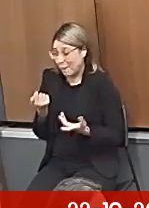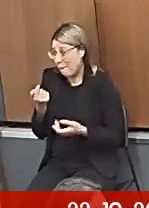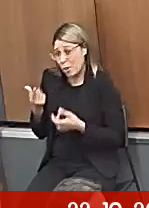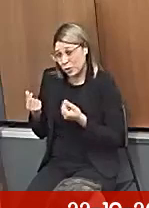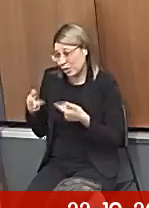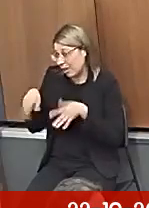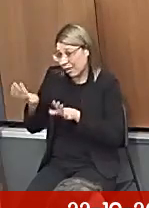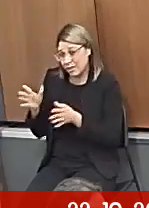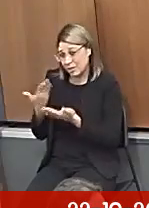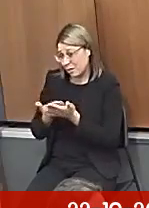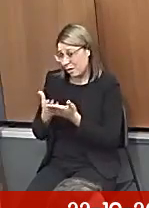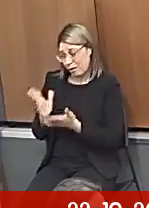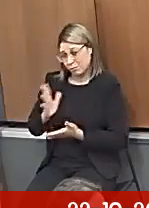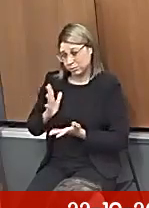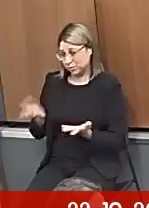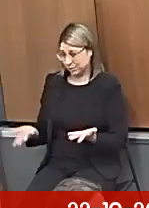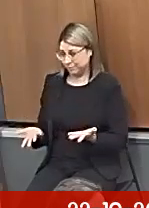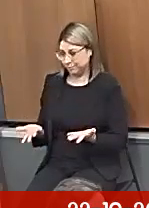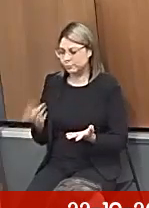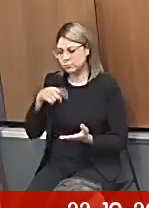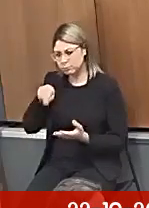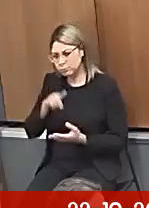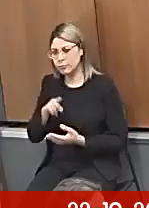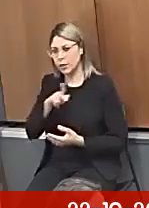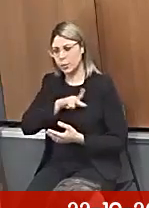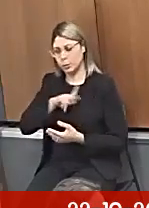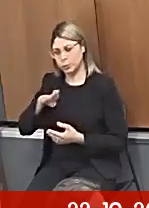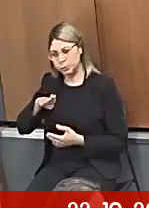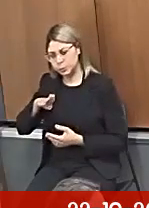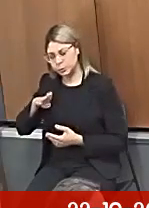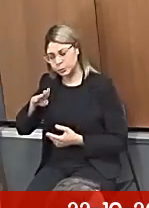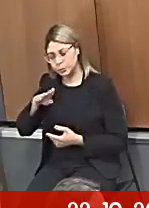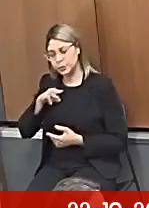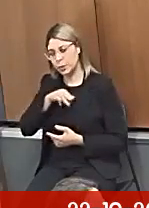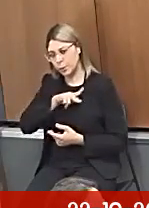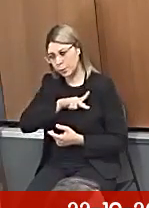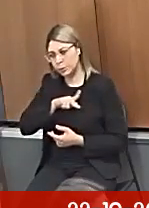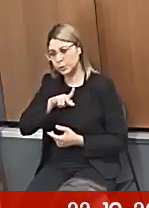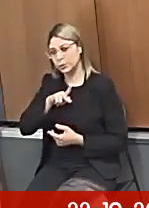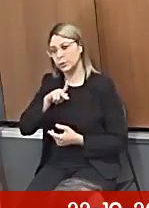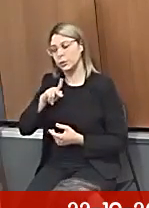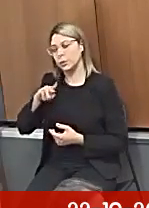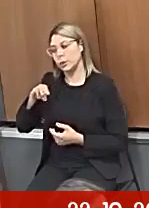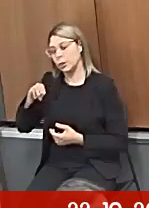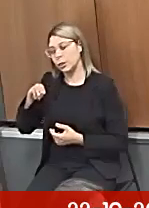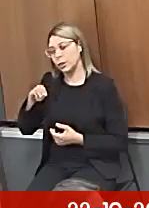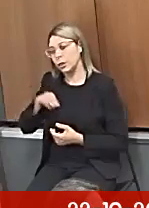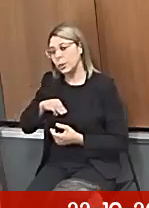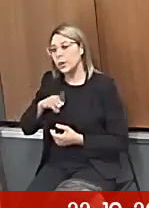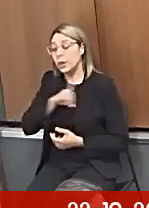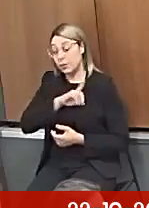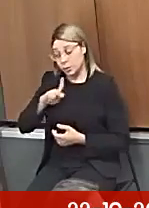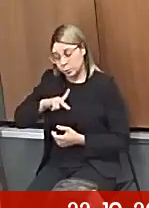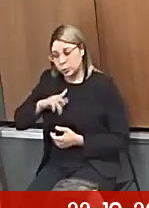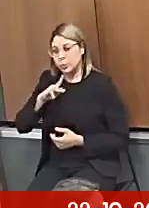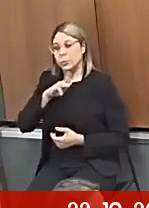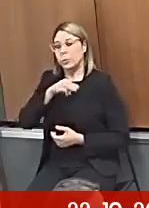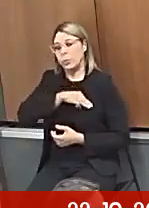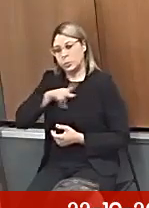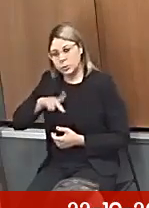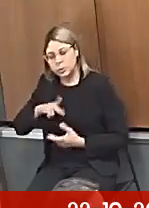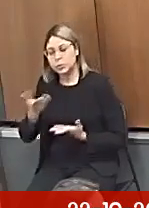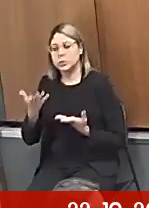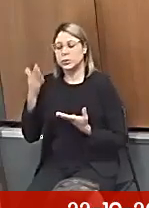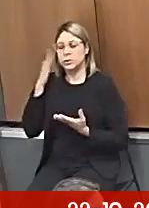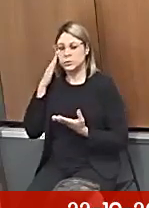aí os defensores públicos e promotores sabem muito bem, que a justiça no Brasil é lenta, é muito lento. Então,